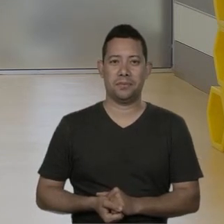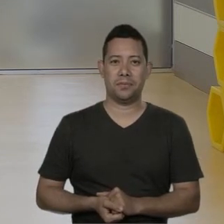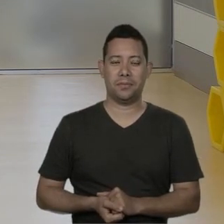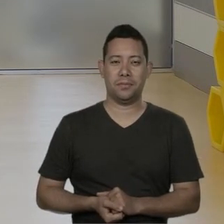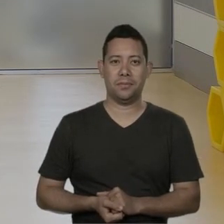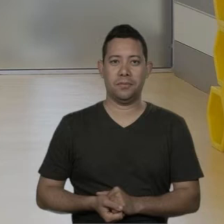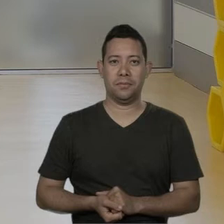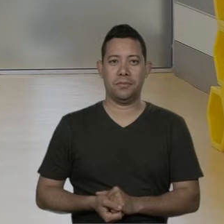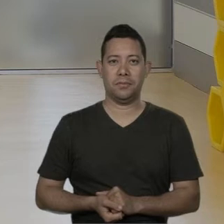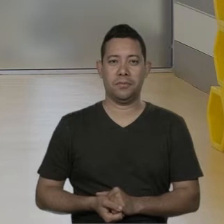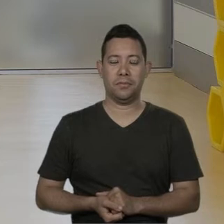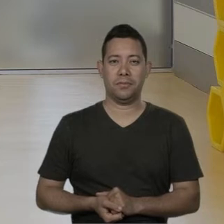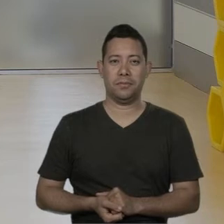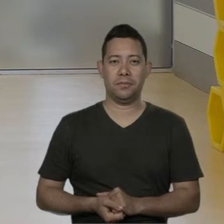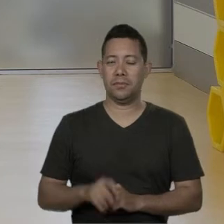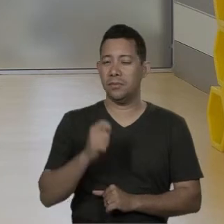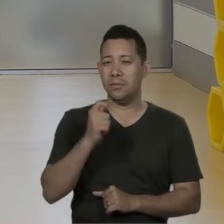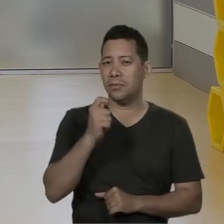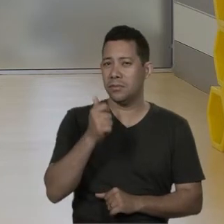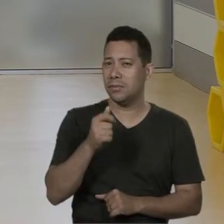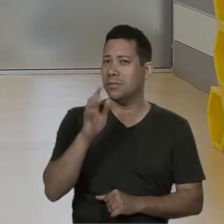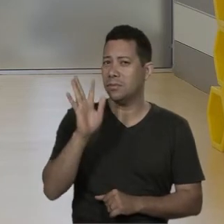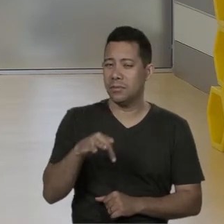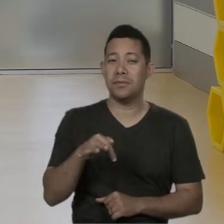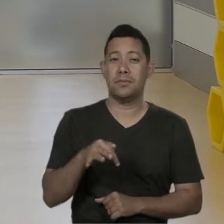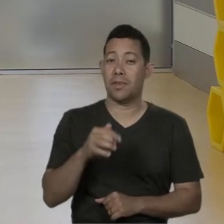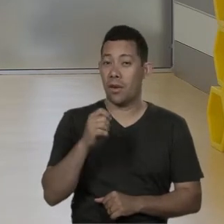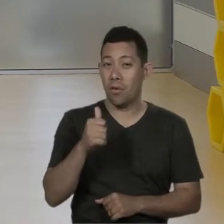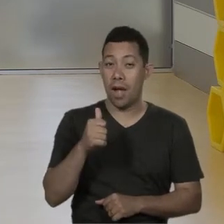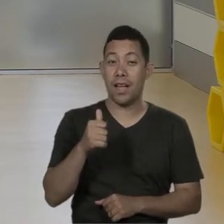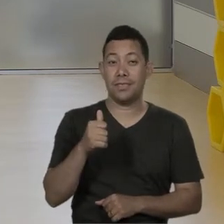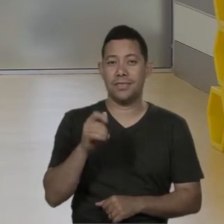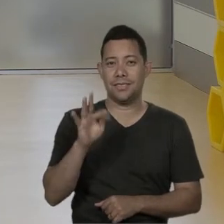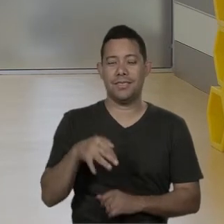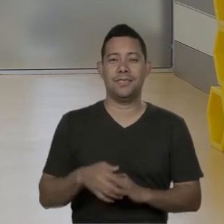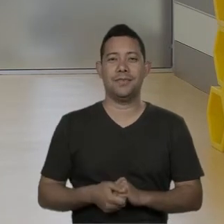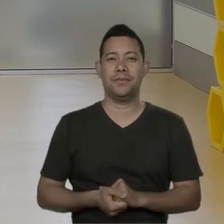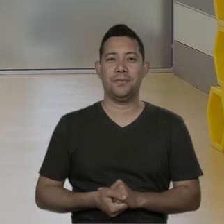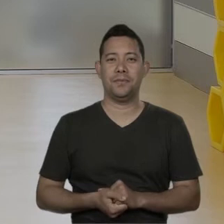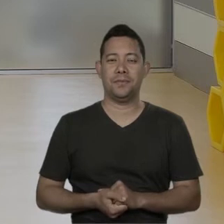Chegando na metadinha, no final vai do segundo, da segunda parte desse bloco.